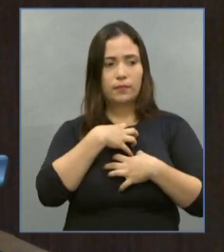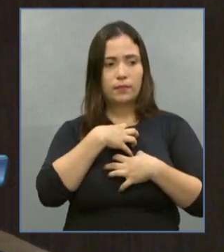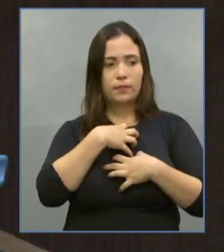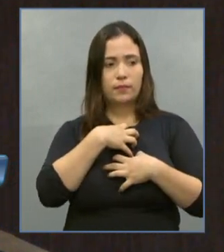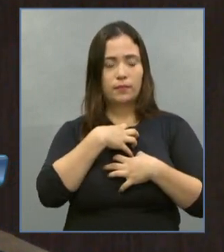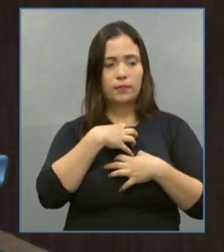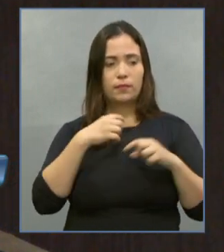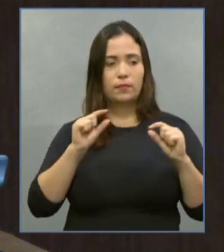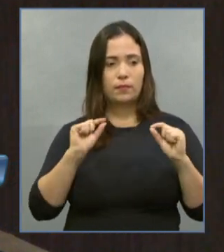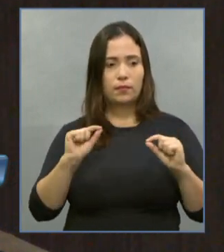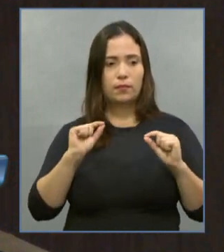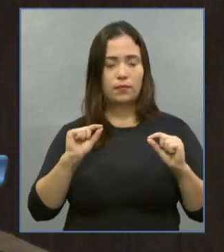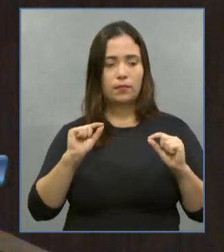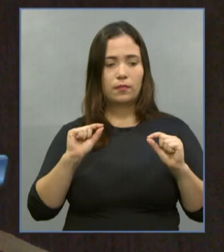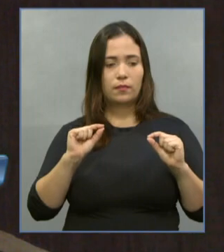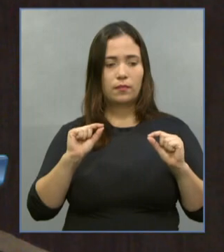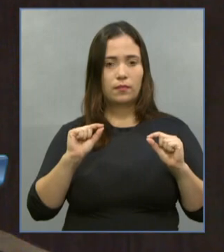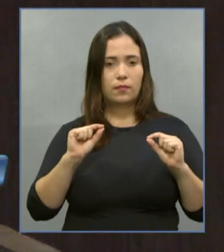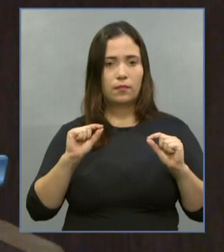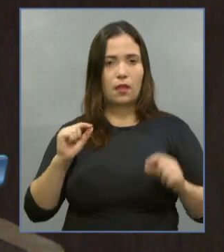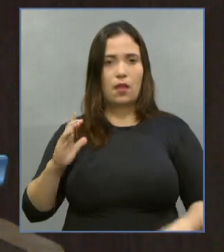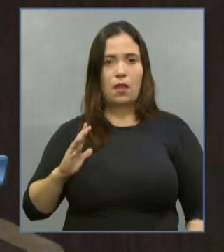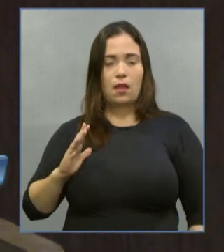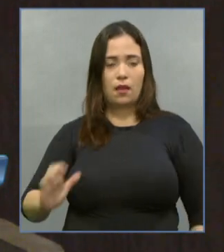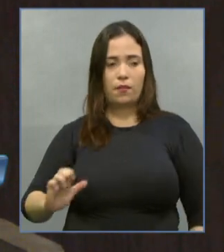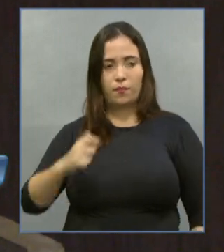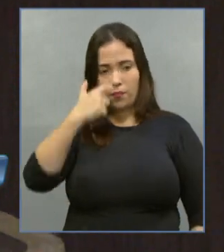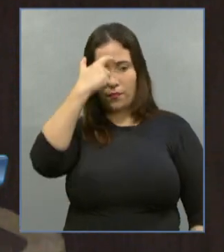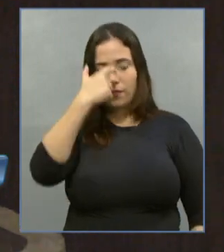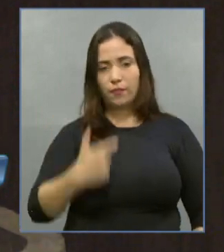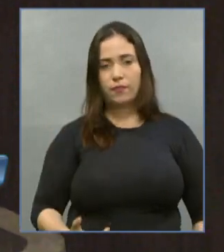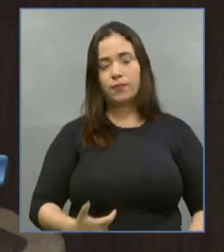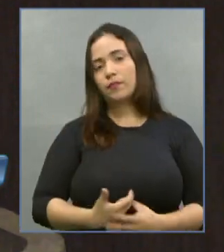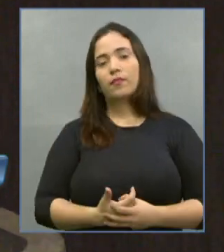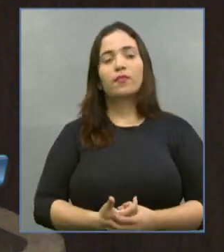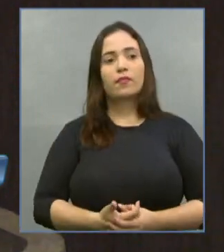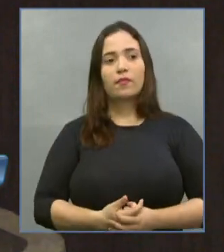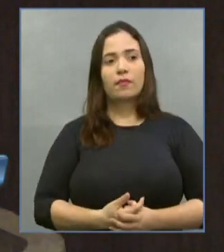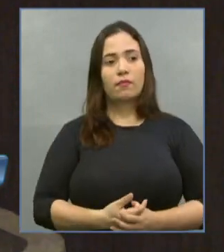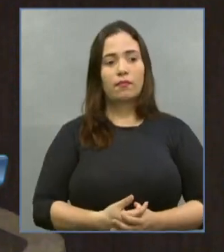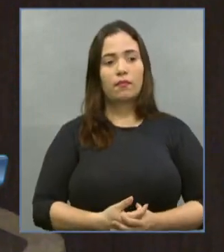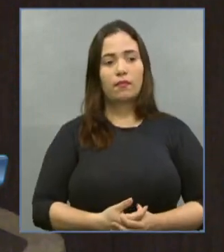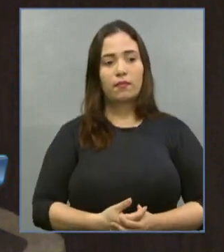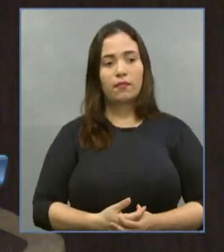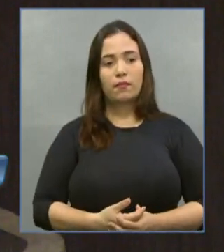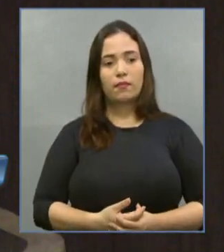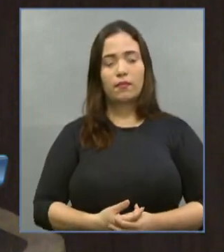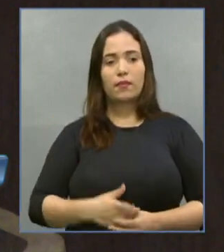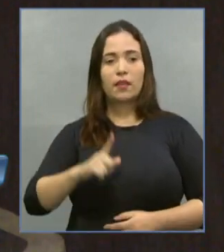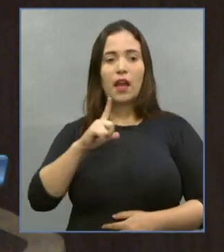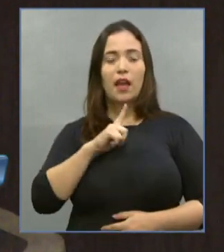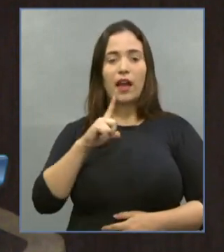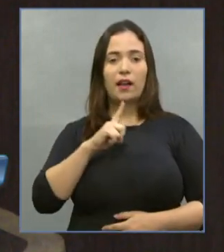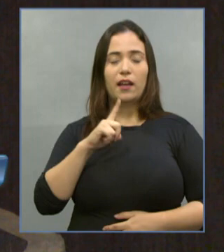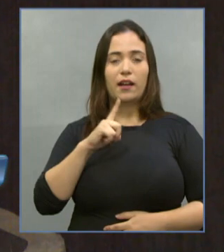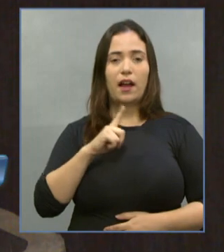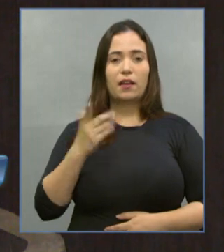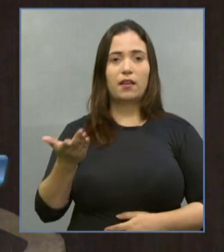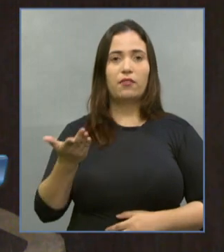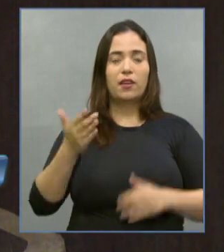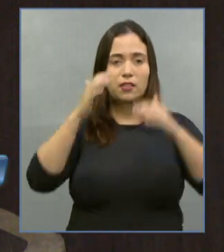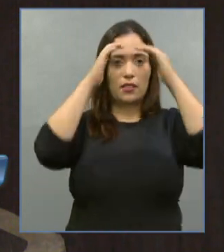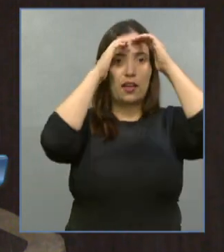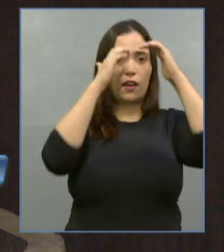por dever de ofício, dever ético, por compromisso com o direito humano à saúde, o direito humano à